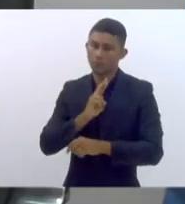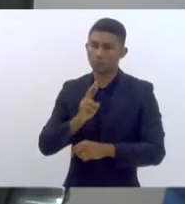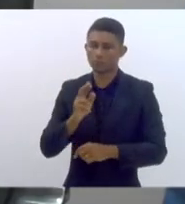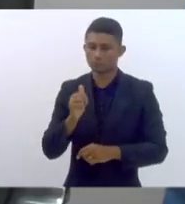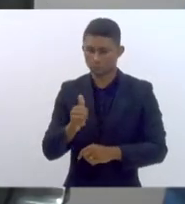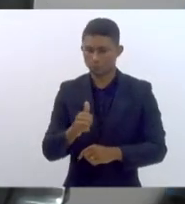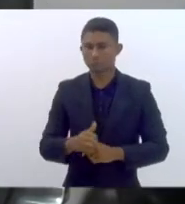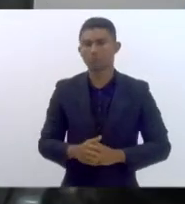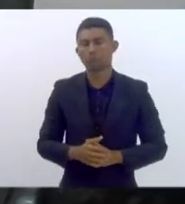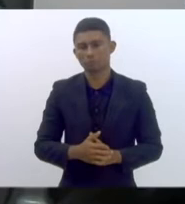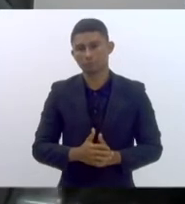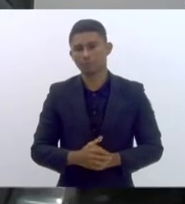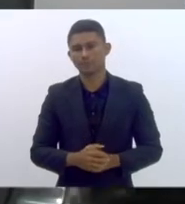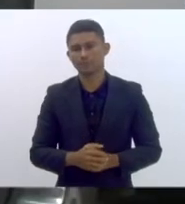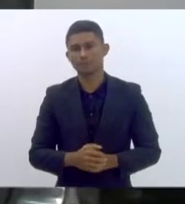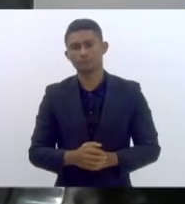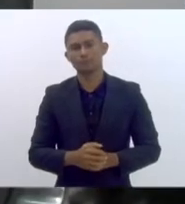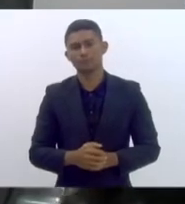correta.